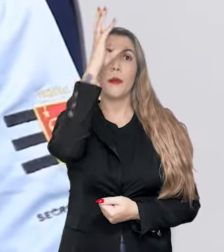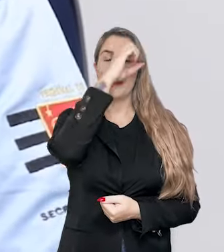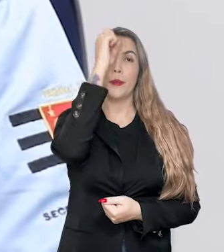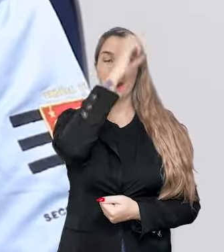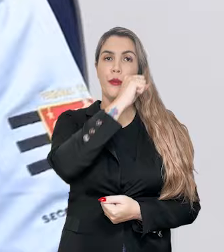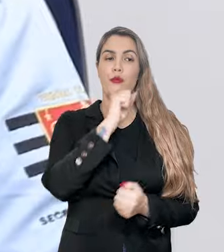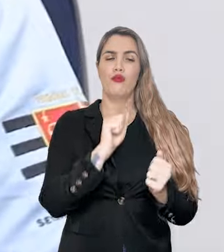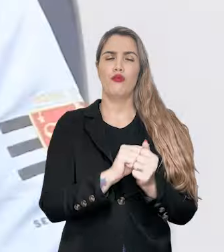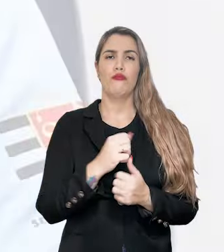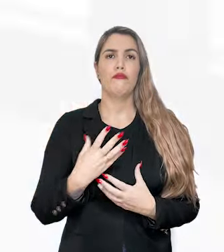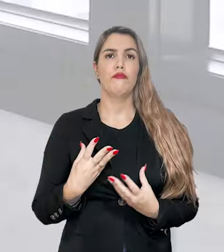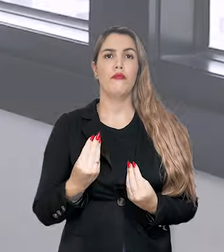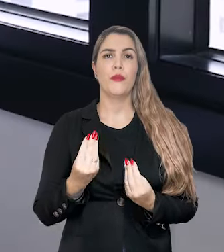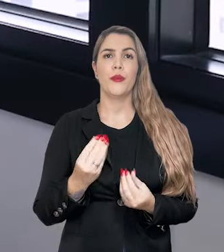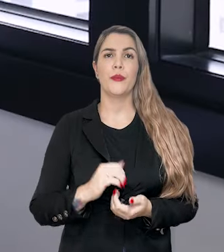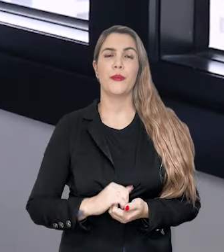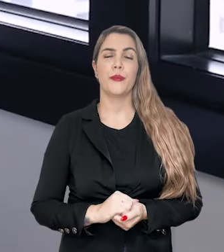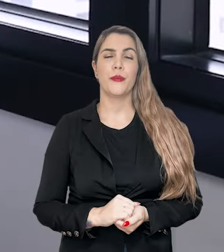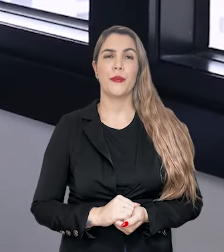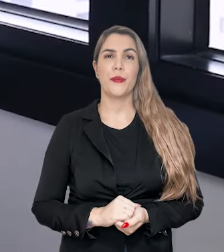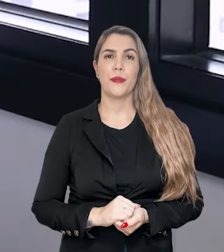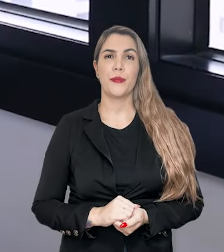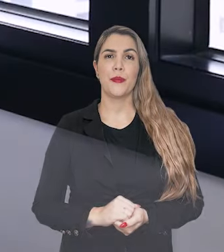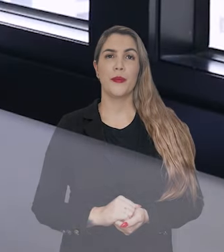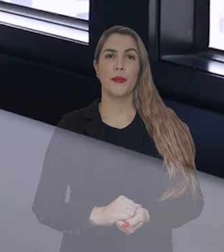com elas.